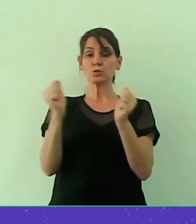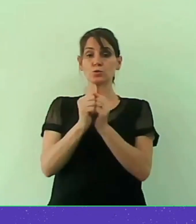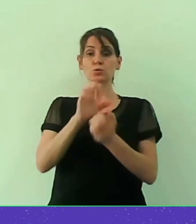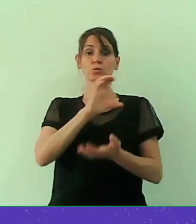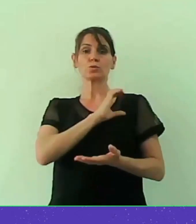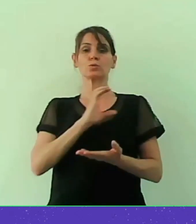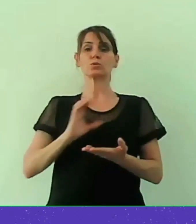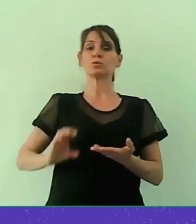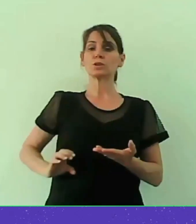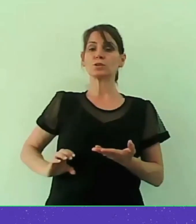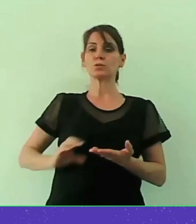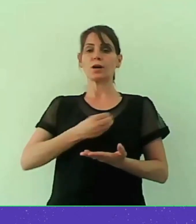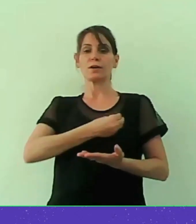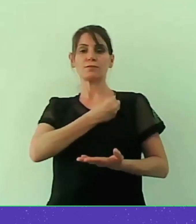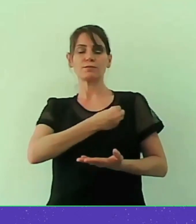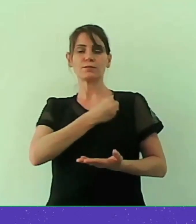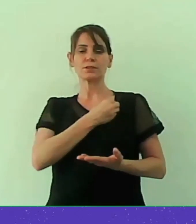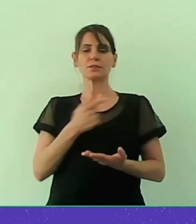a vida eterna.